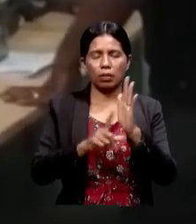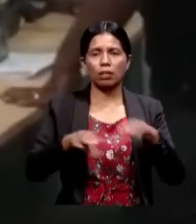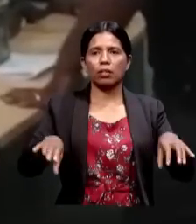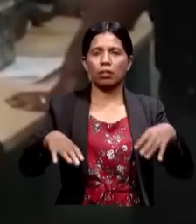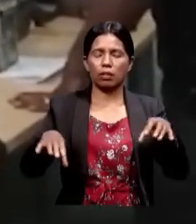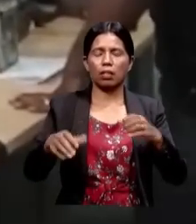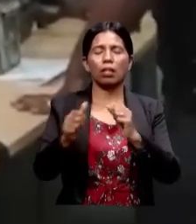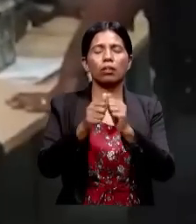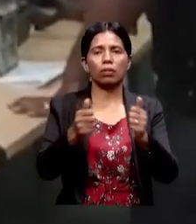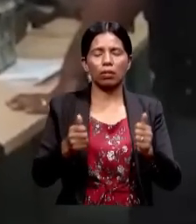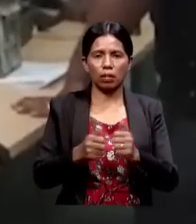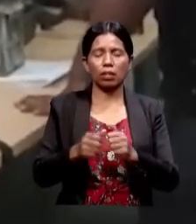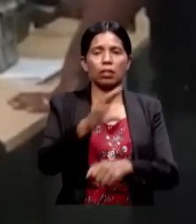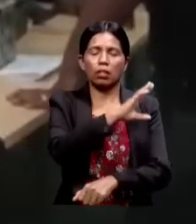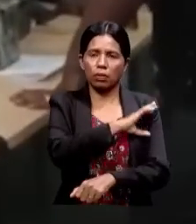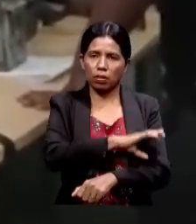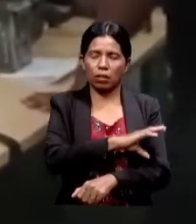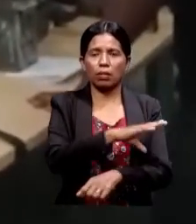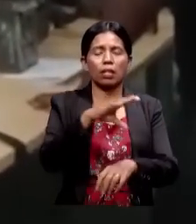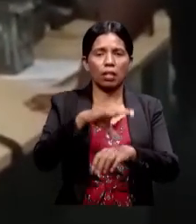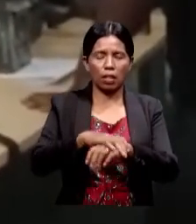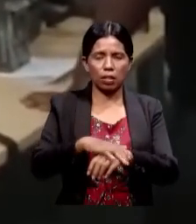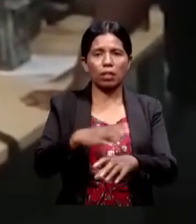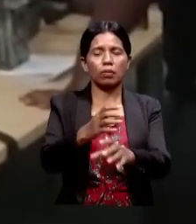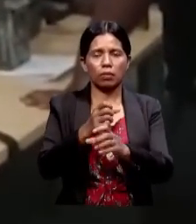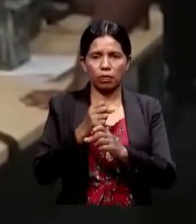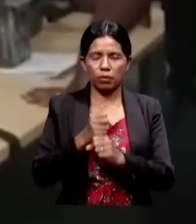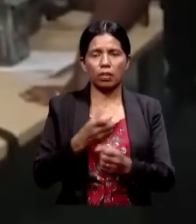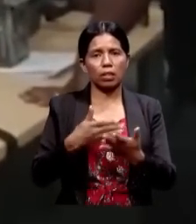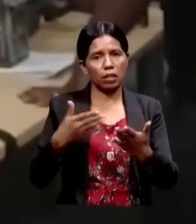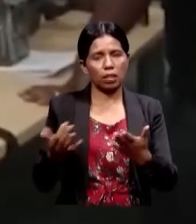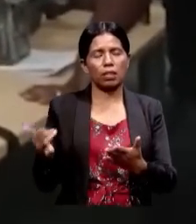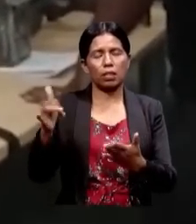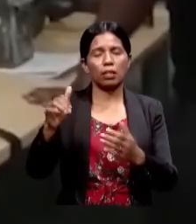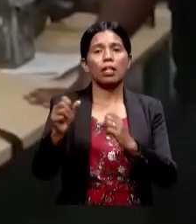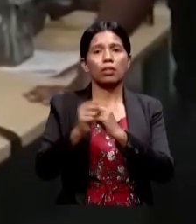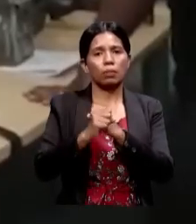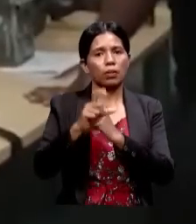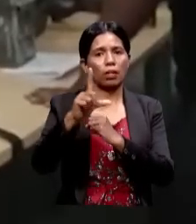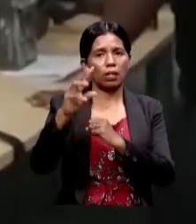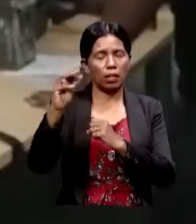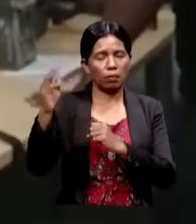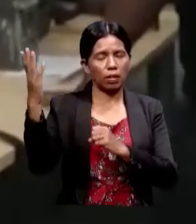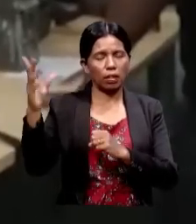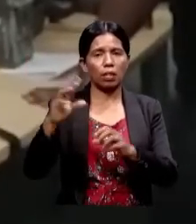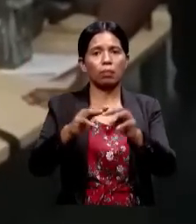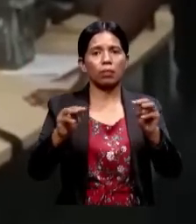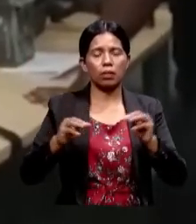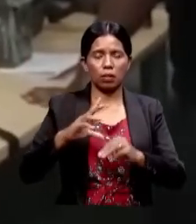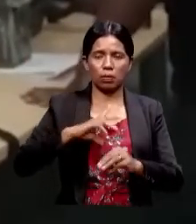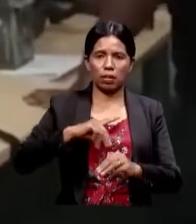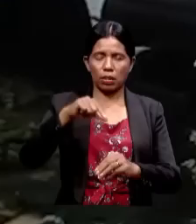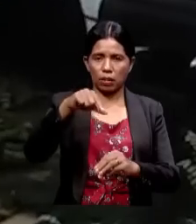serviço, autoridade e segurança, nebe busca no halo capturação, ba suspeito LM e a área Lois, município